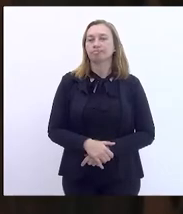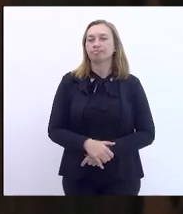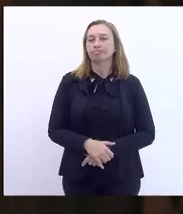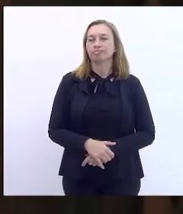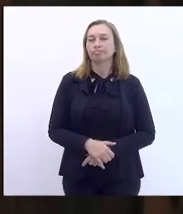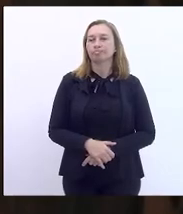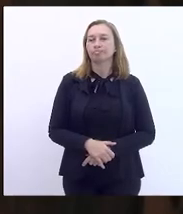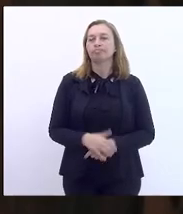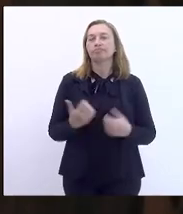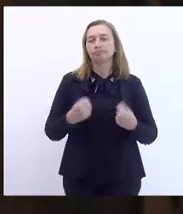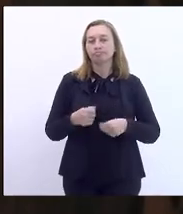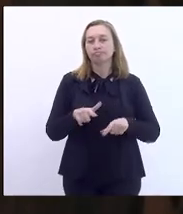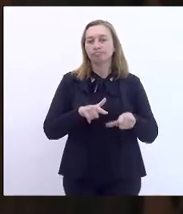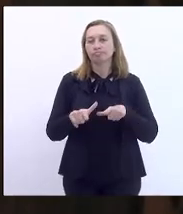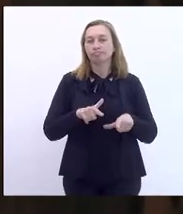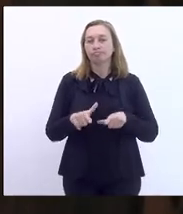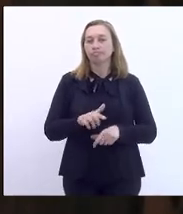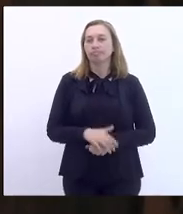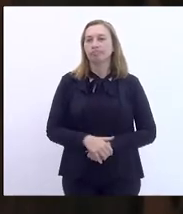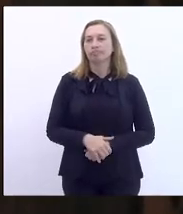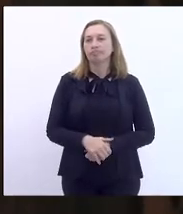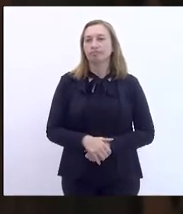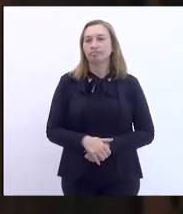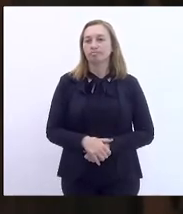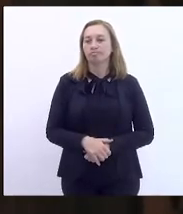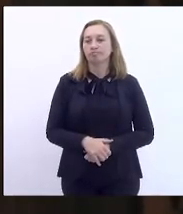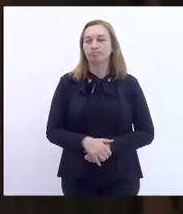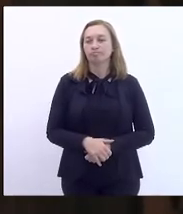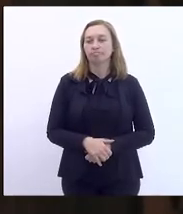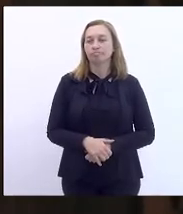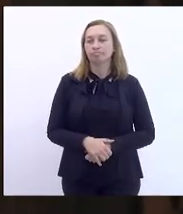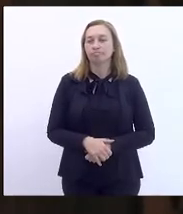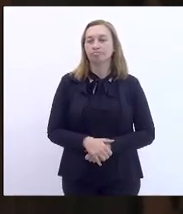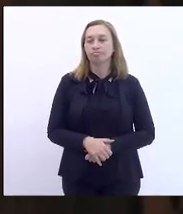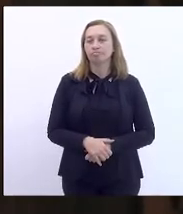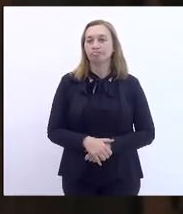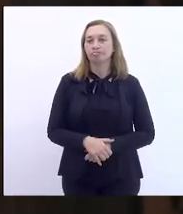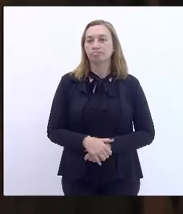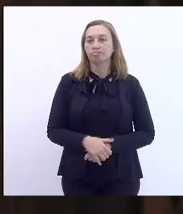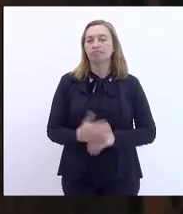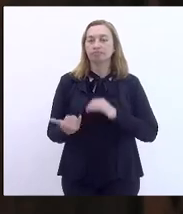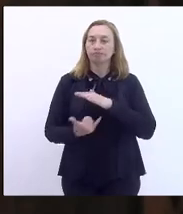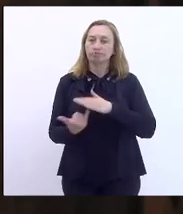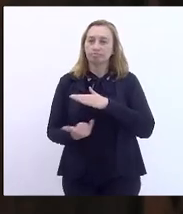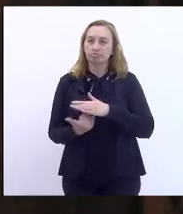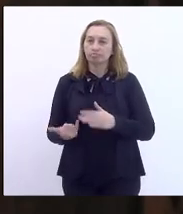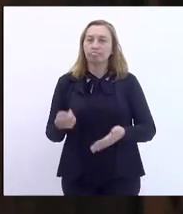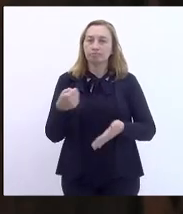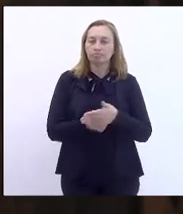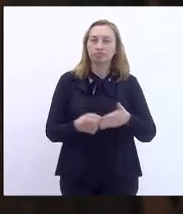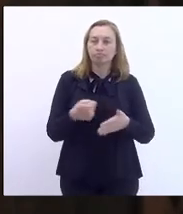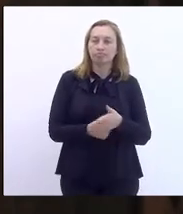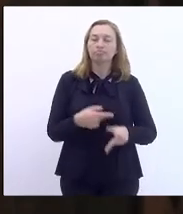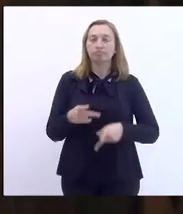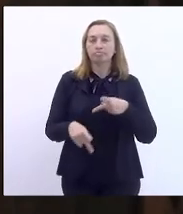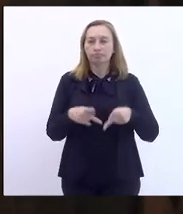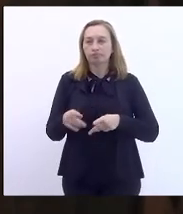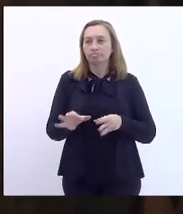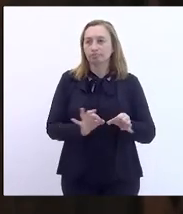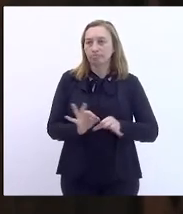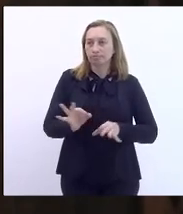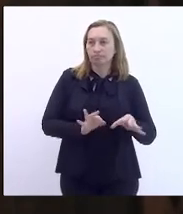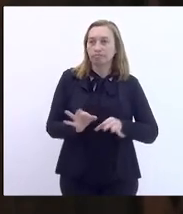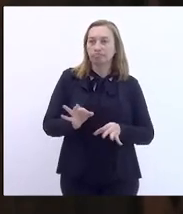e a gente tem que trabalhar e na dimensão institucional e da luta Popular nas